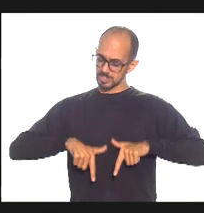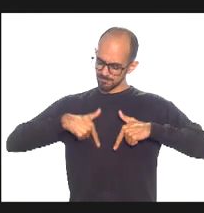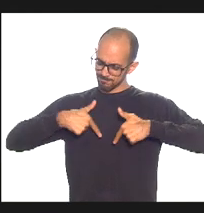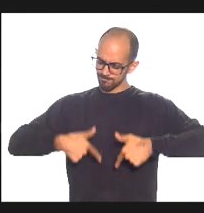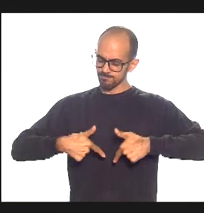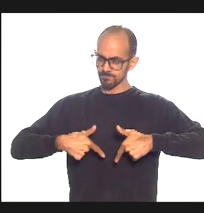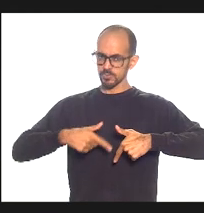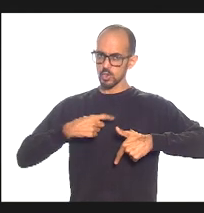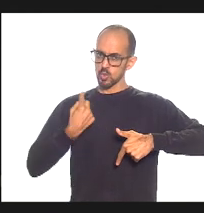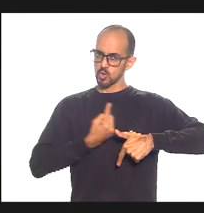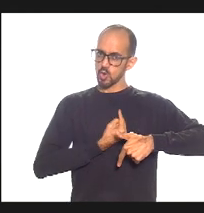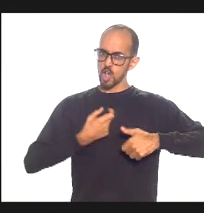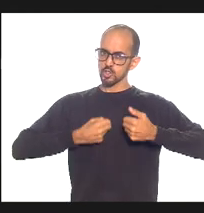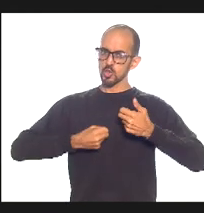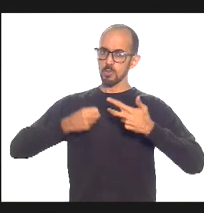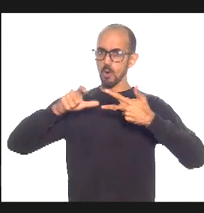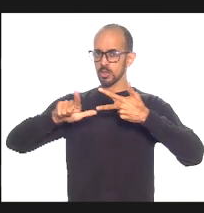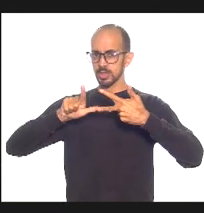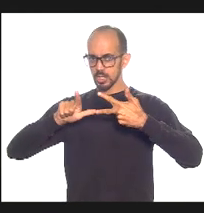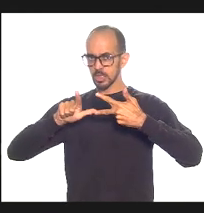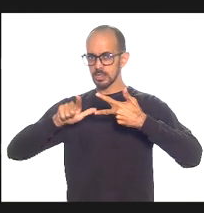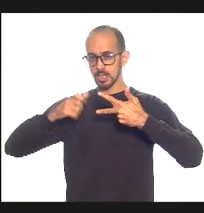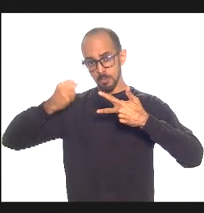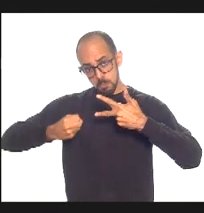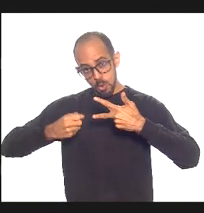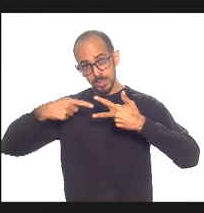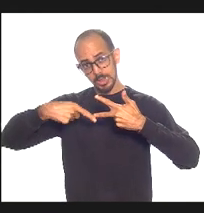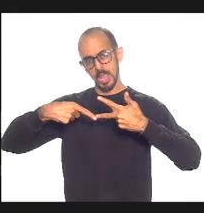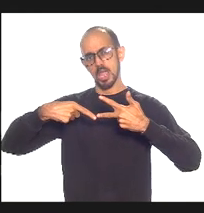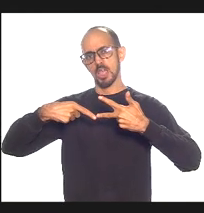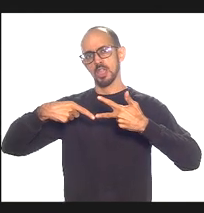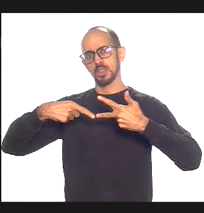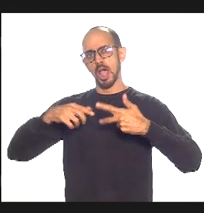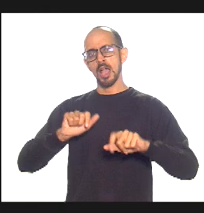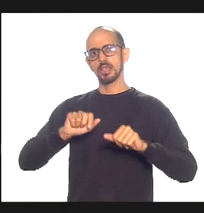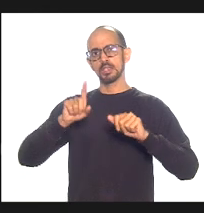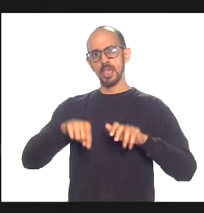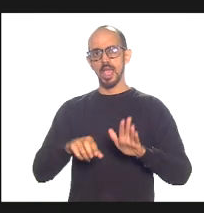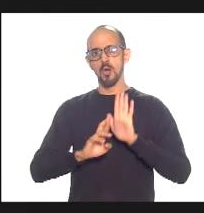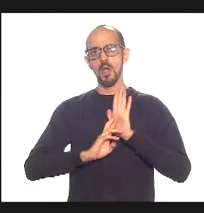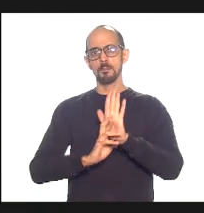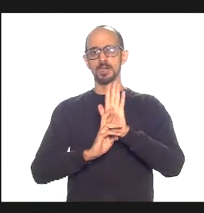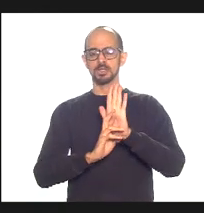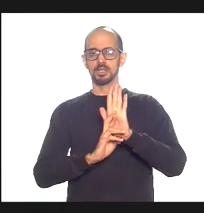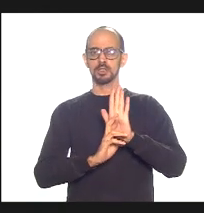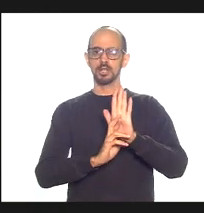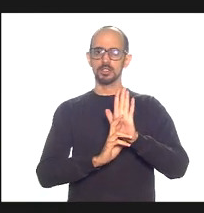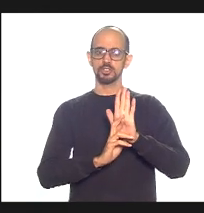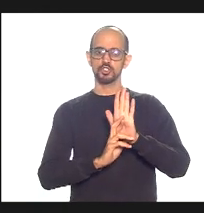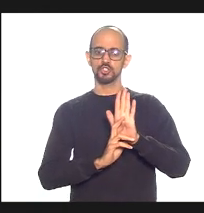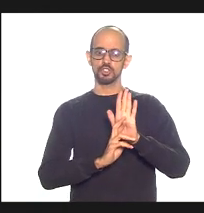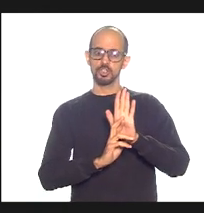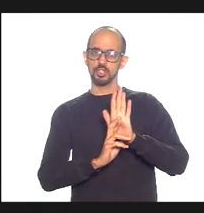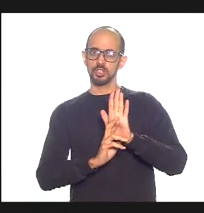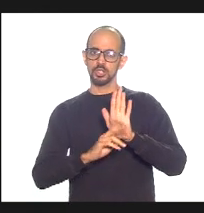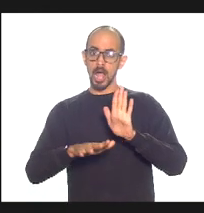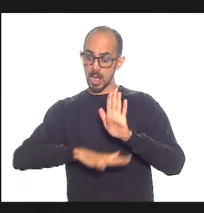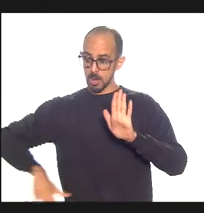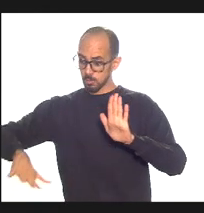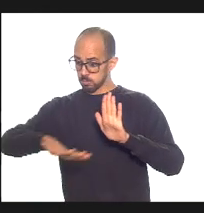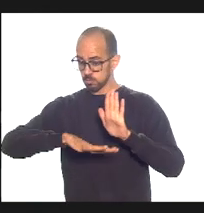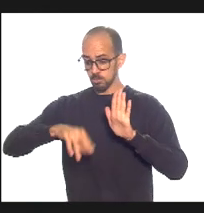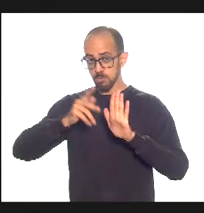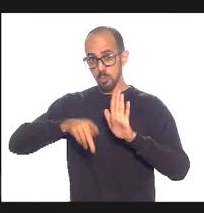poder enquanto legislativo, enquanto poder legislativo, enquanto cada um que representa o grupo da sociedade que